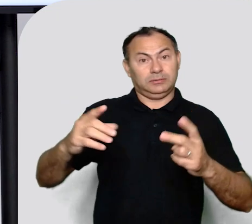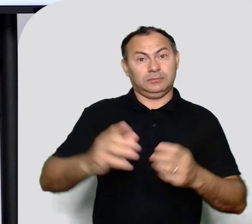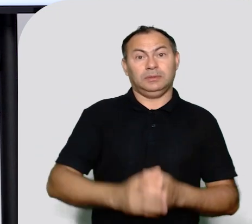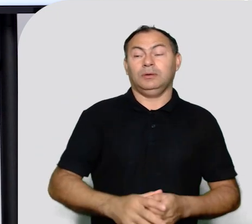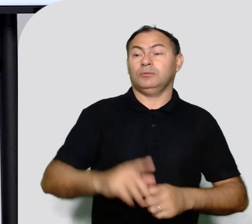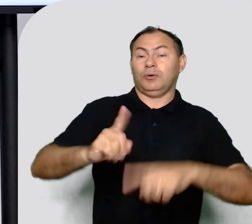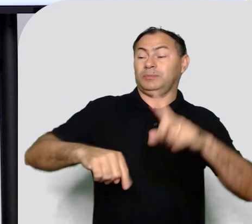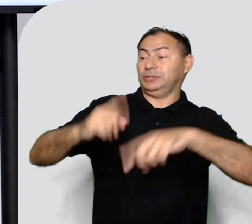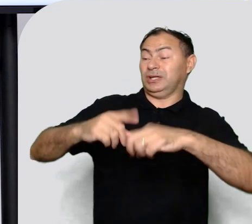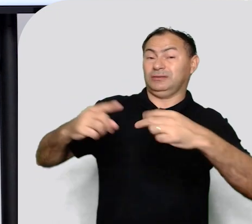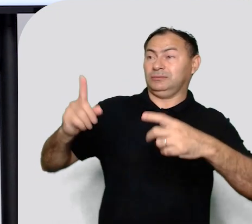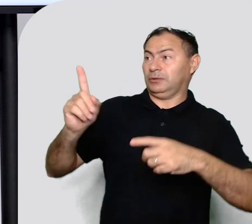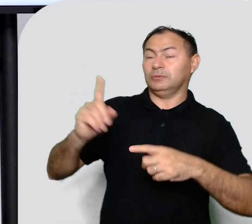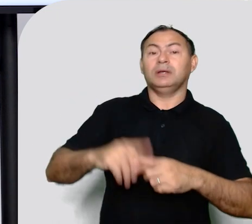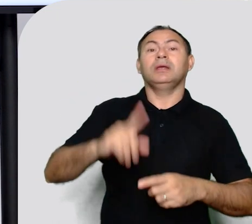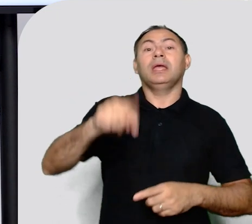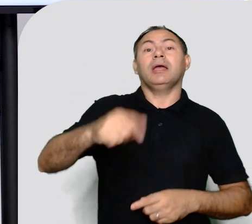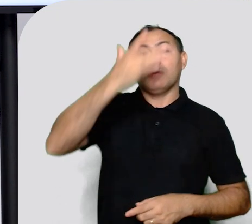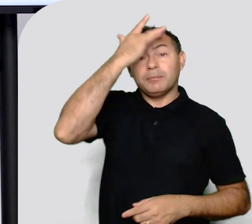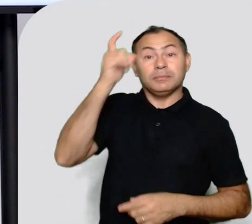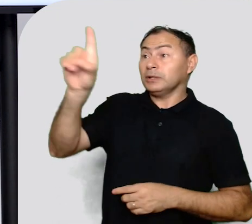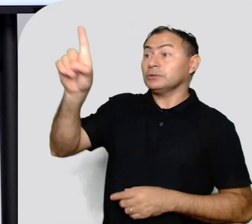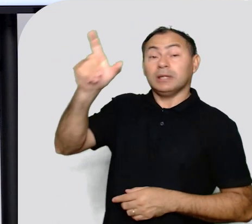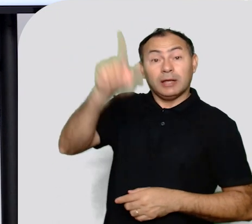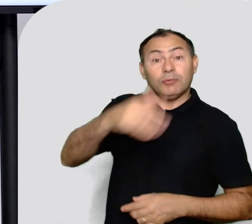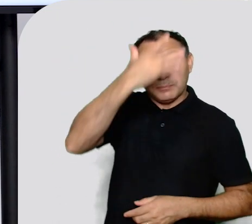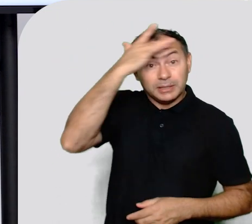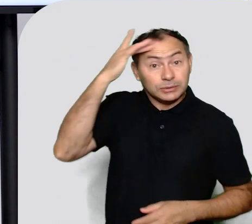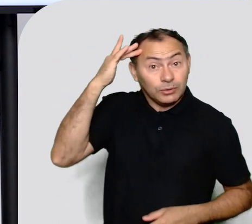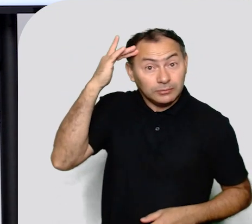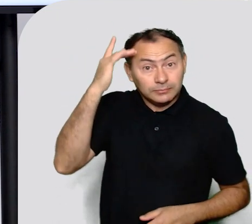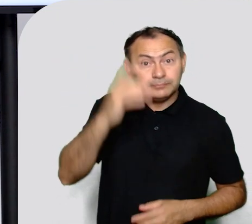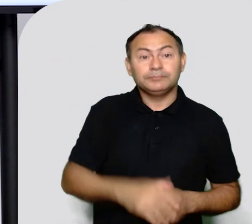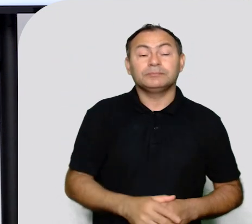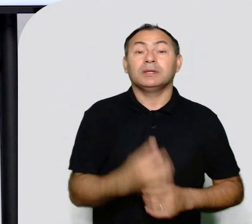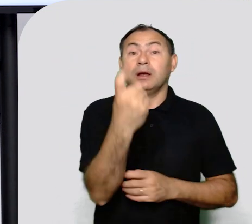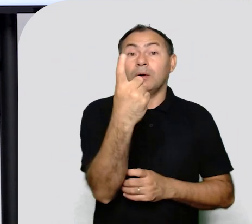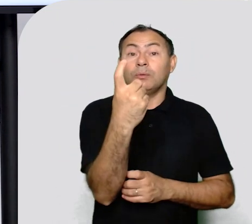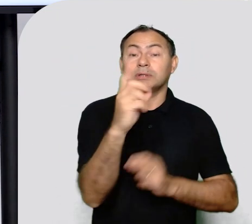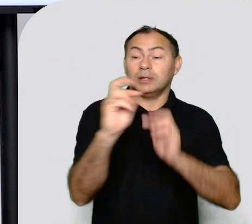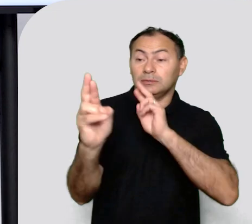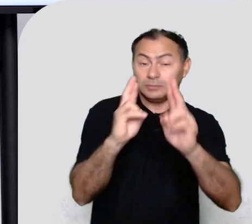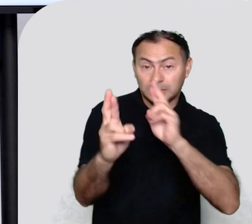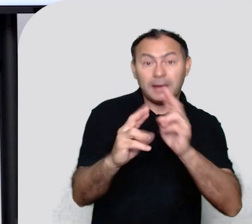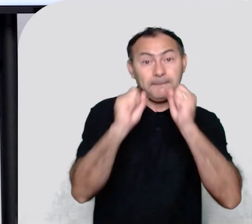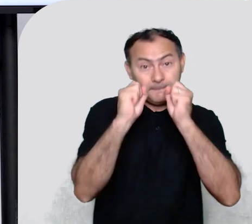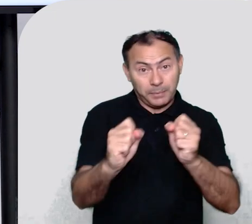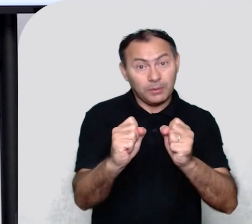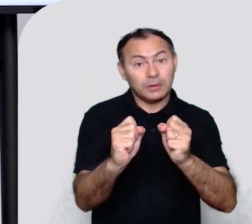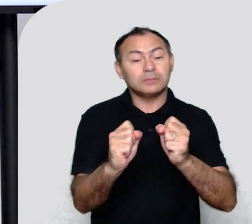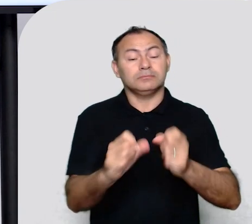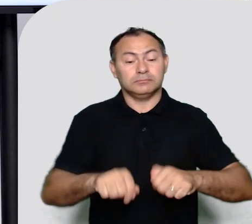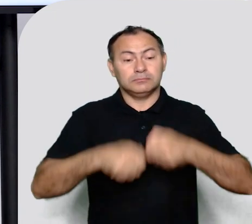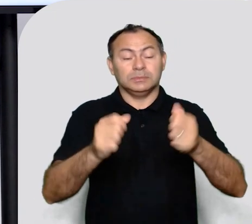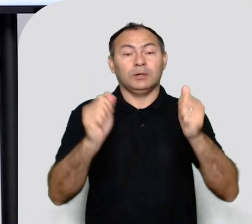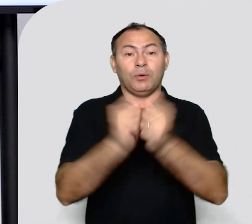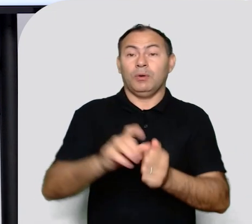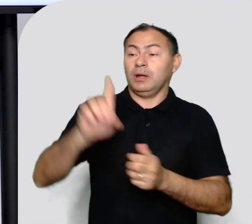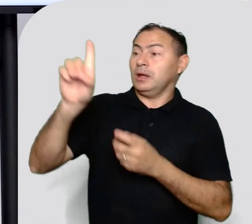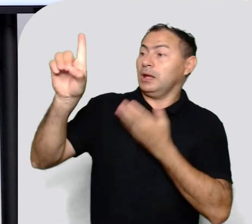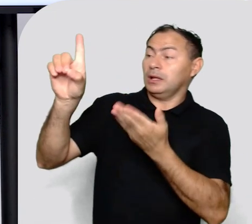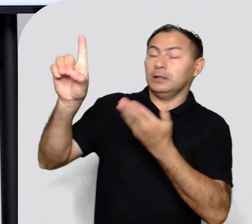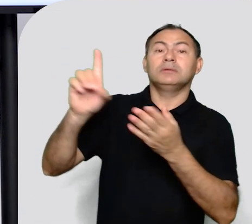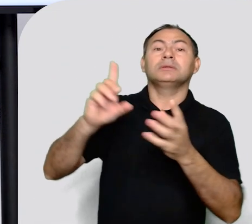coisa, um objeto, é uma pessoa. É a única relação que se pode estabelecer com